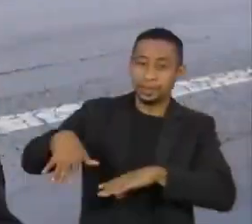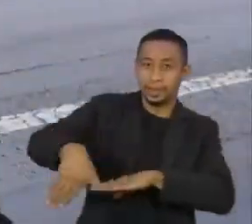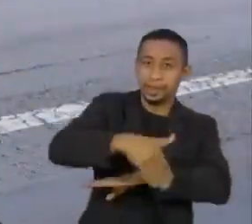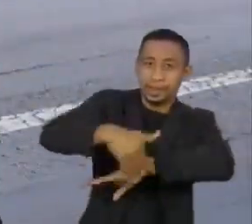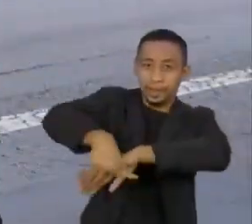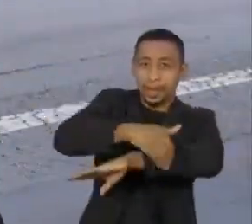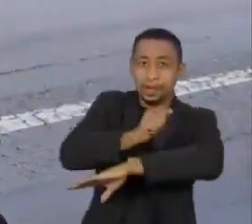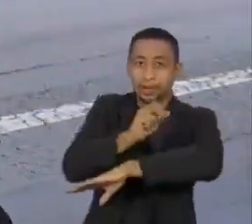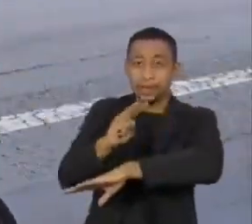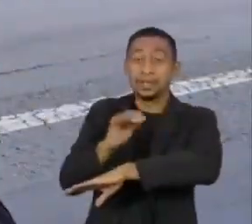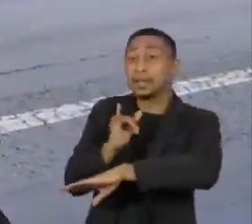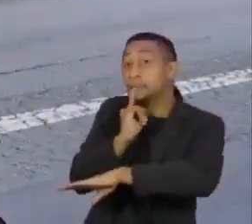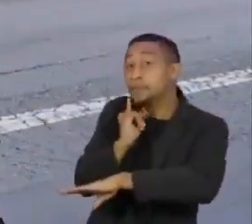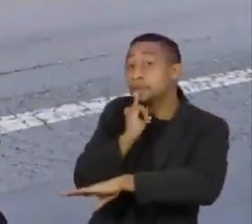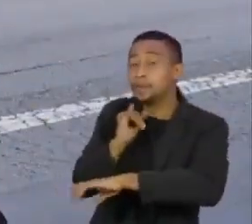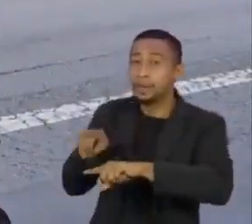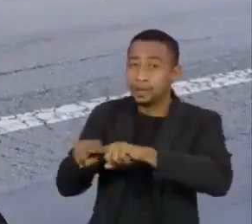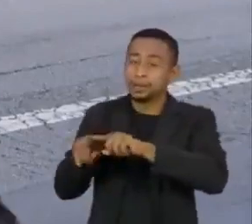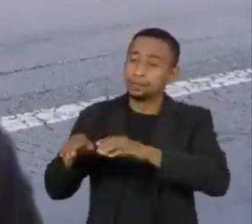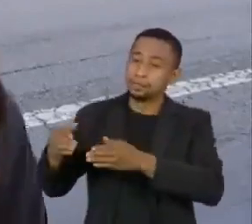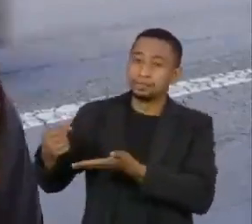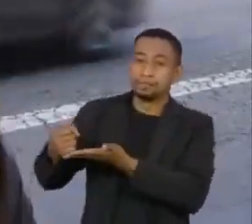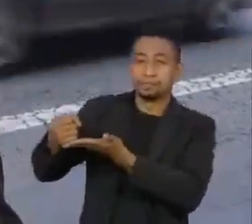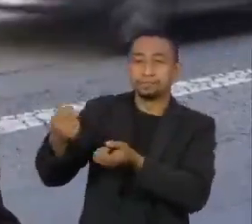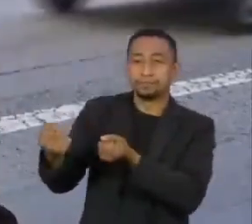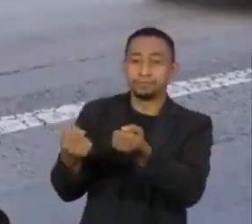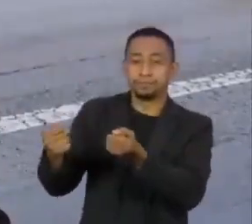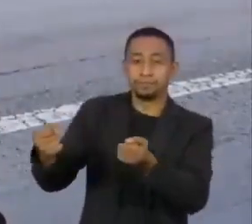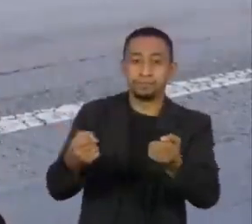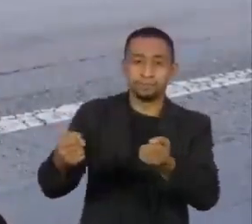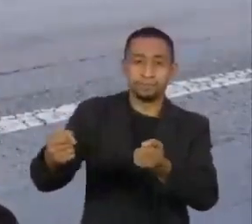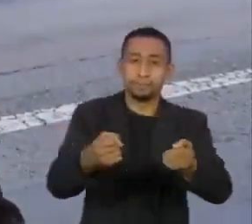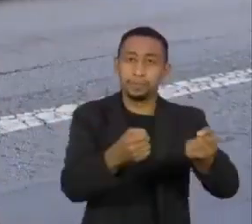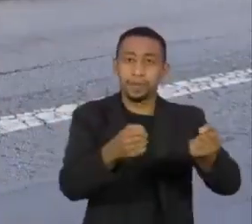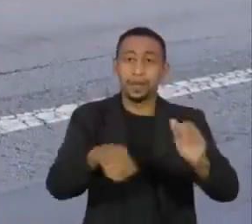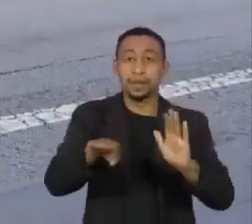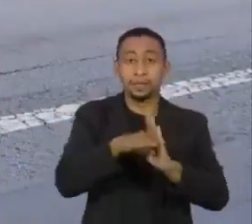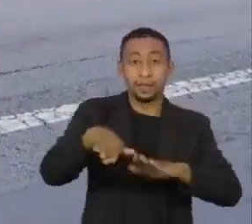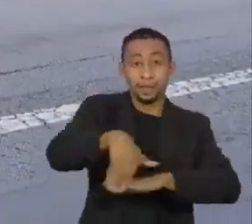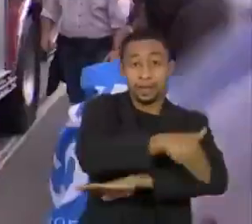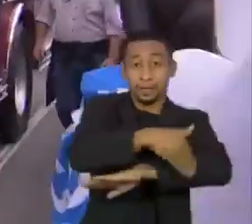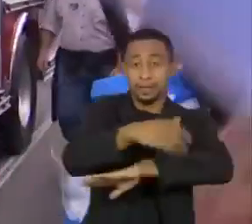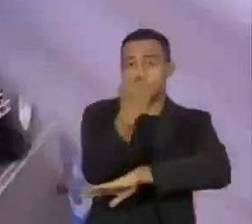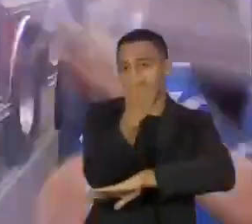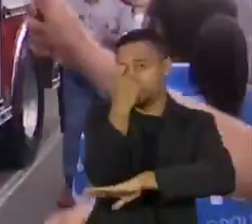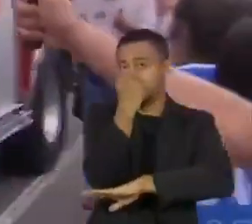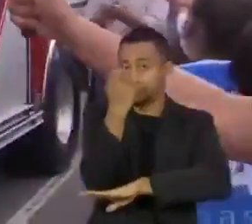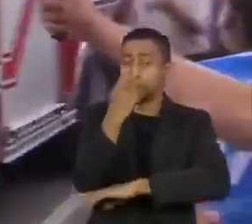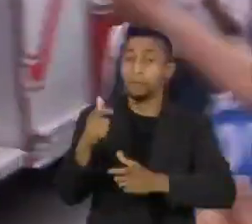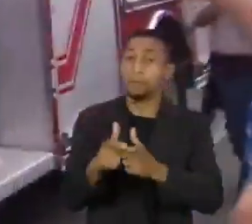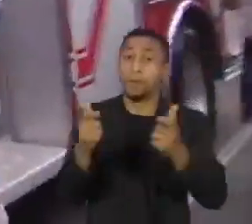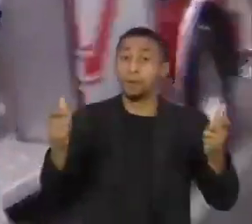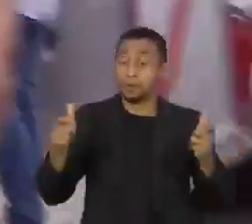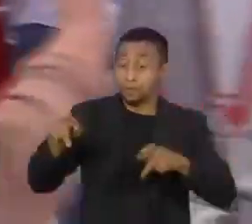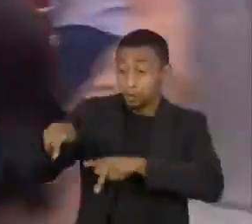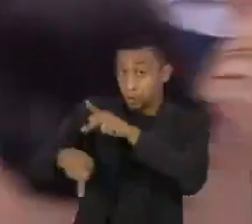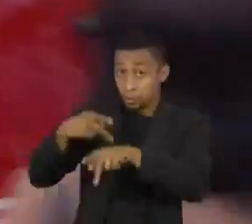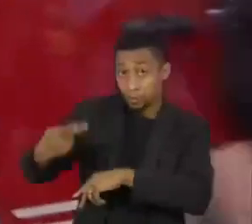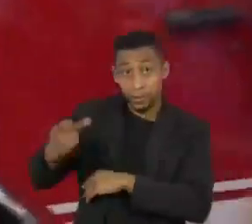Até chegar aqui, a Avenida Paulista, onde muitos paulistanos vieram se despedir.